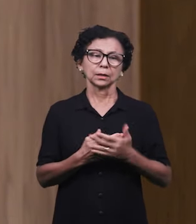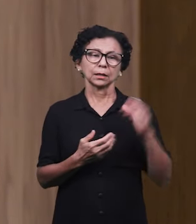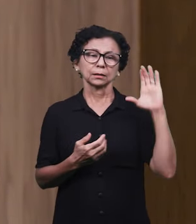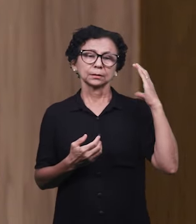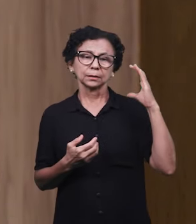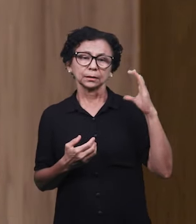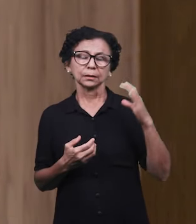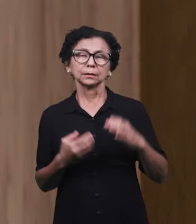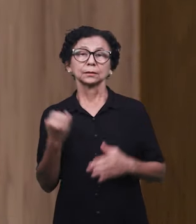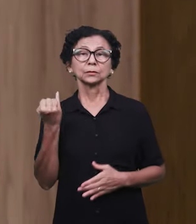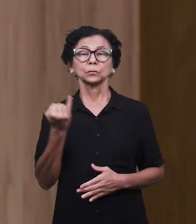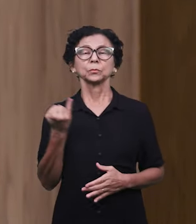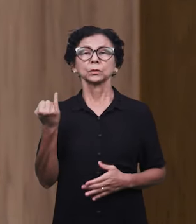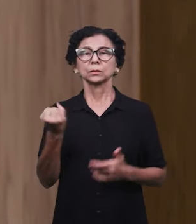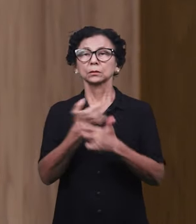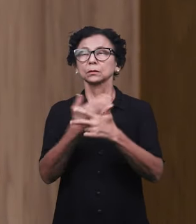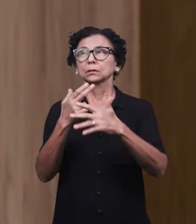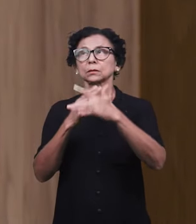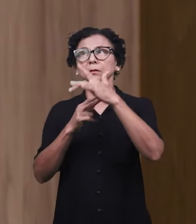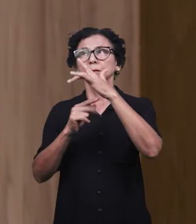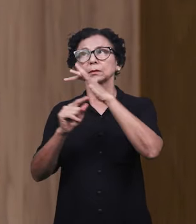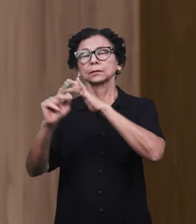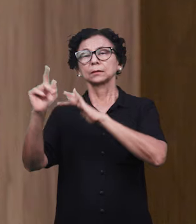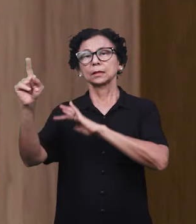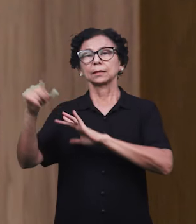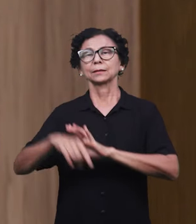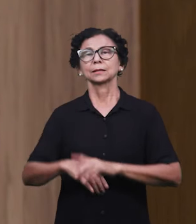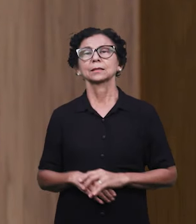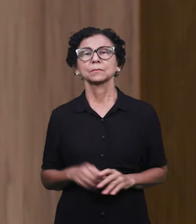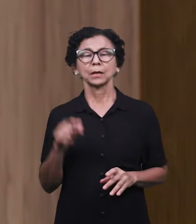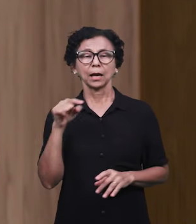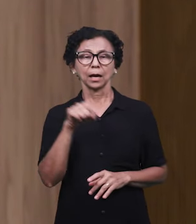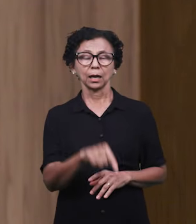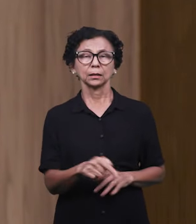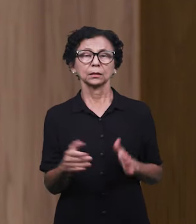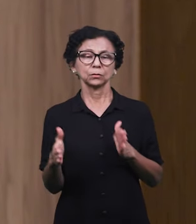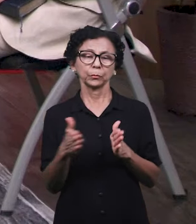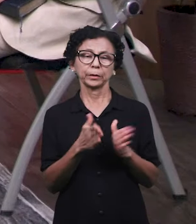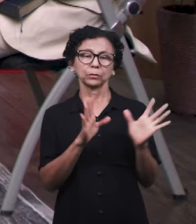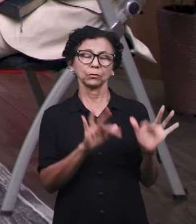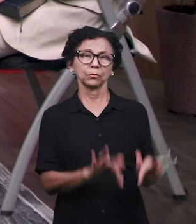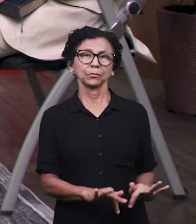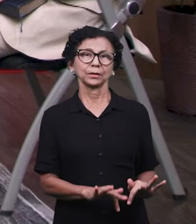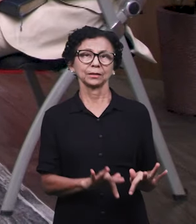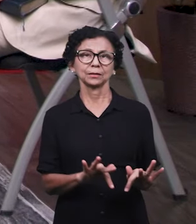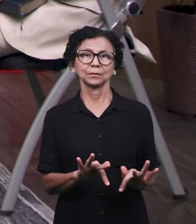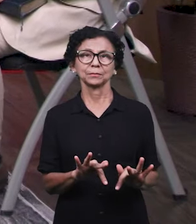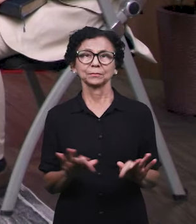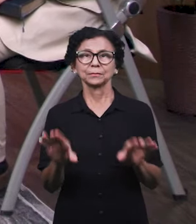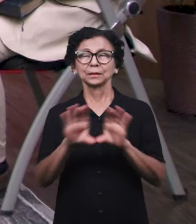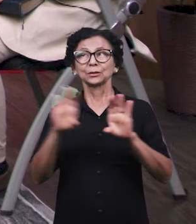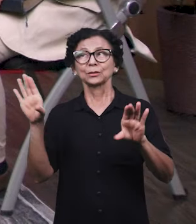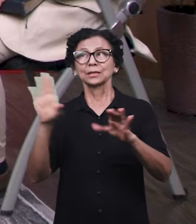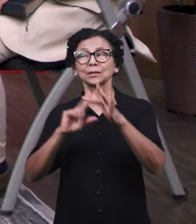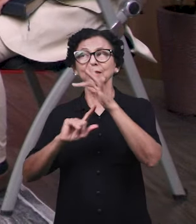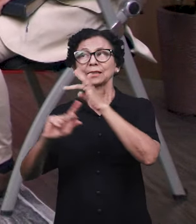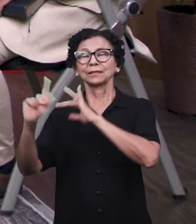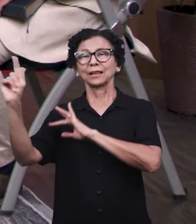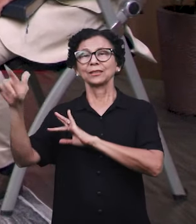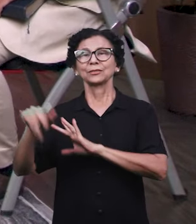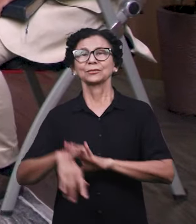Porque aqui tudo tem um tempo finito. É. Na eternidade tudo é eterno. Eu me lembro, quando eu era criança, eu só aprendi sobre